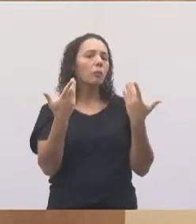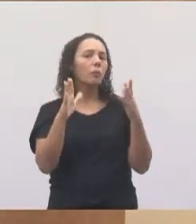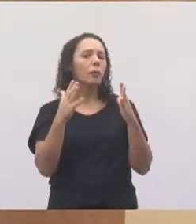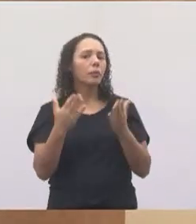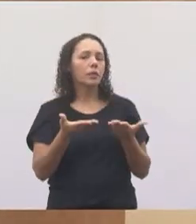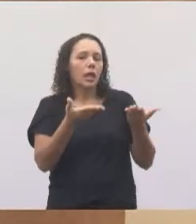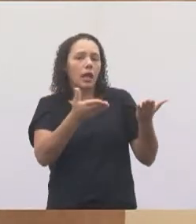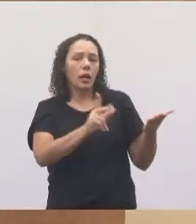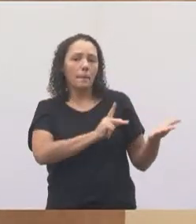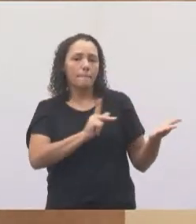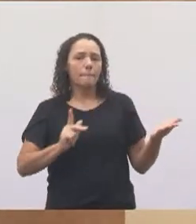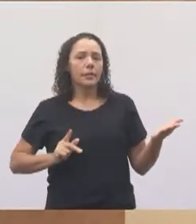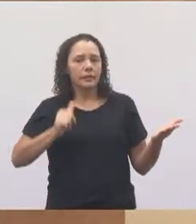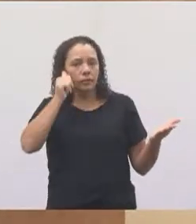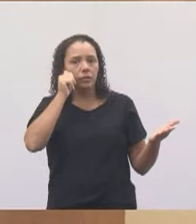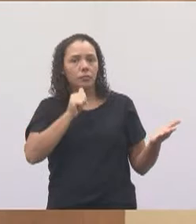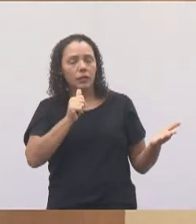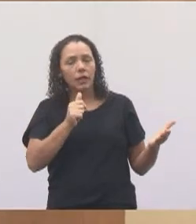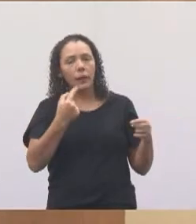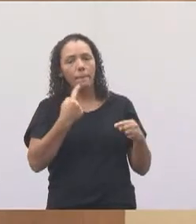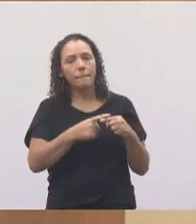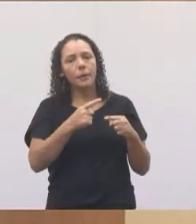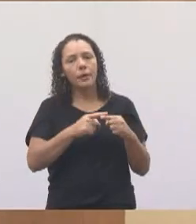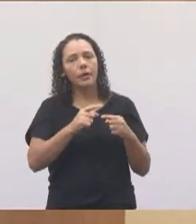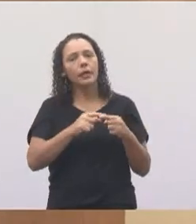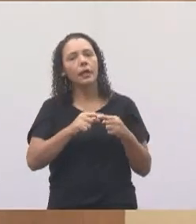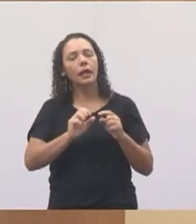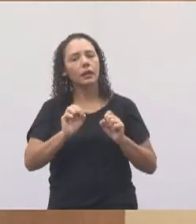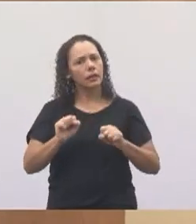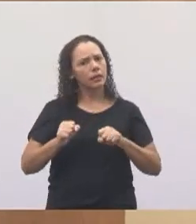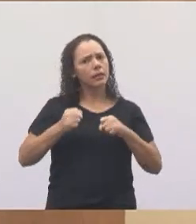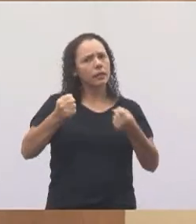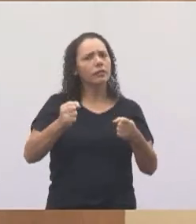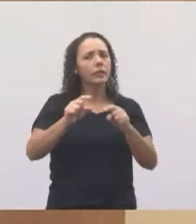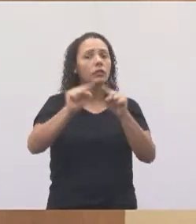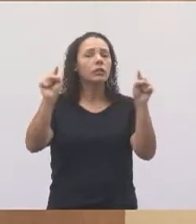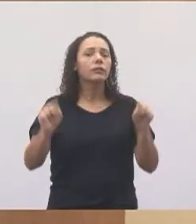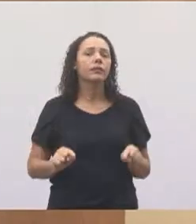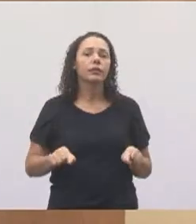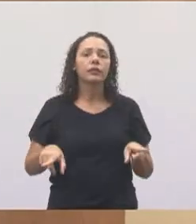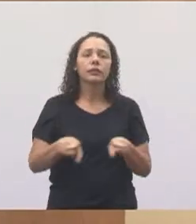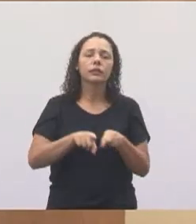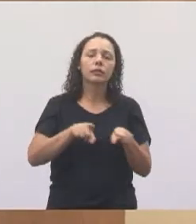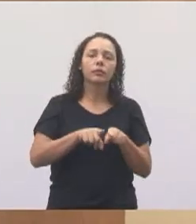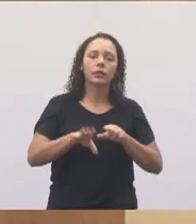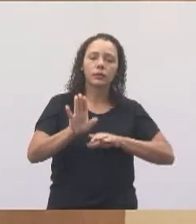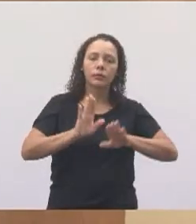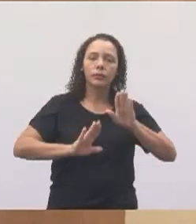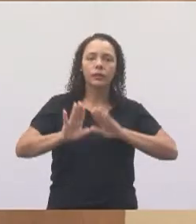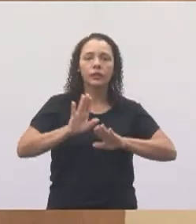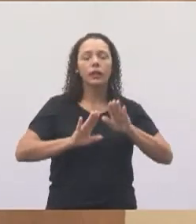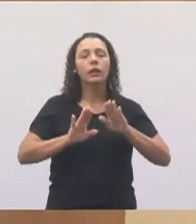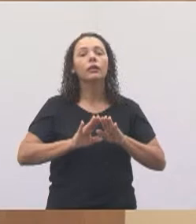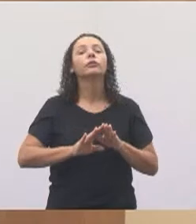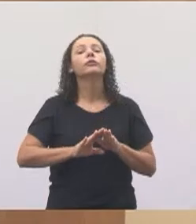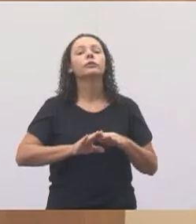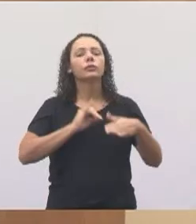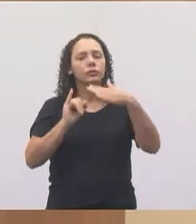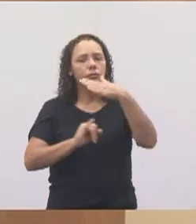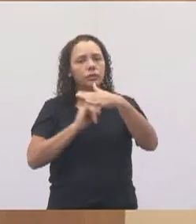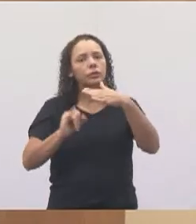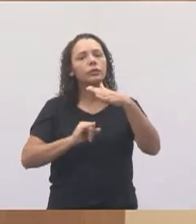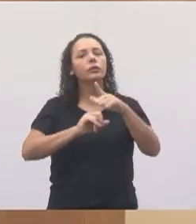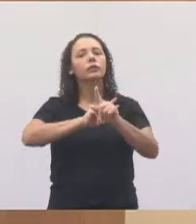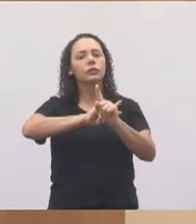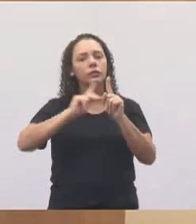por estar lá e defender os servidores e também ter todo o cuidado para com o IPMJ da nossa cidade.